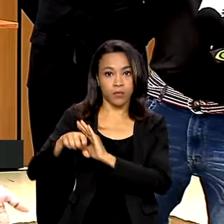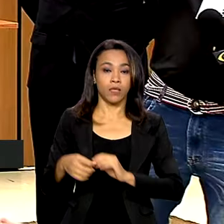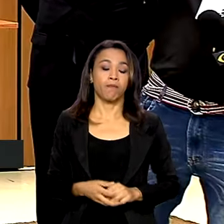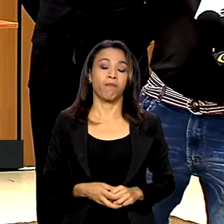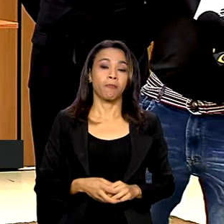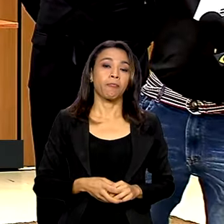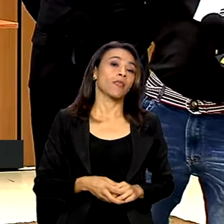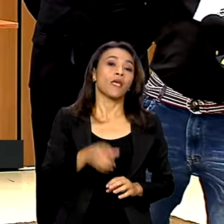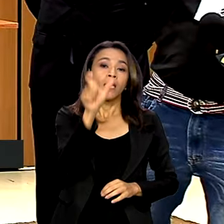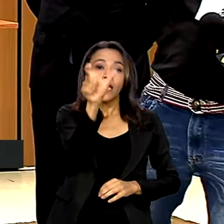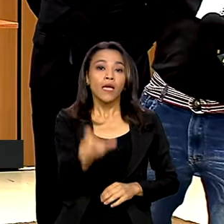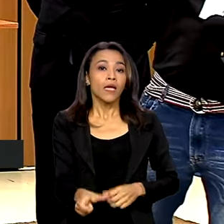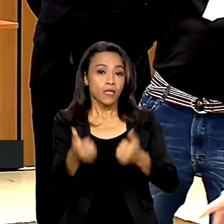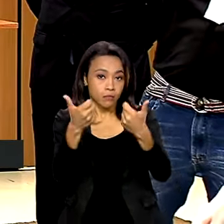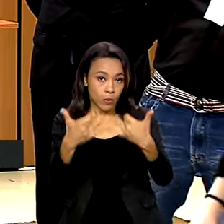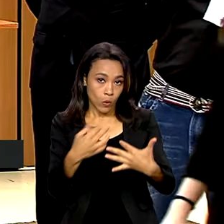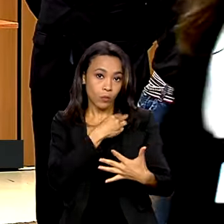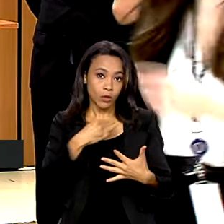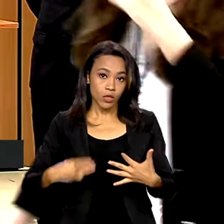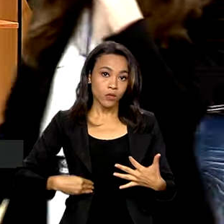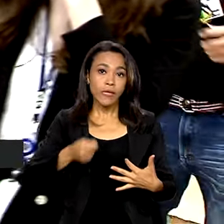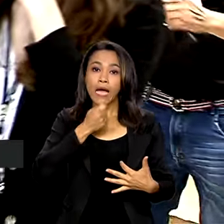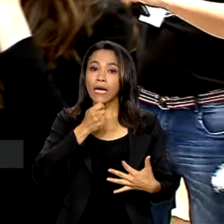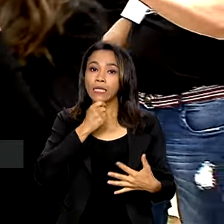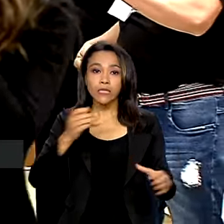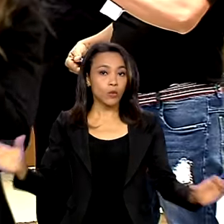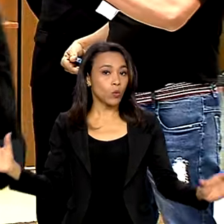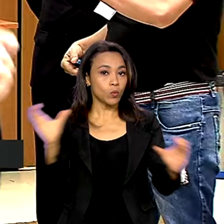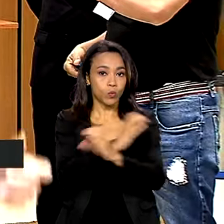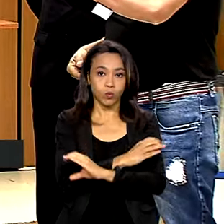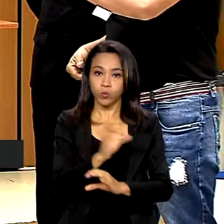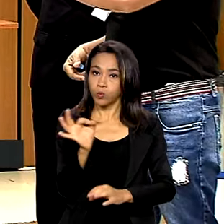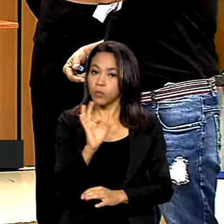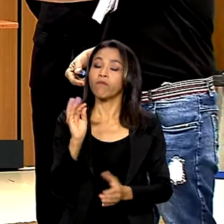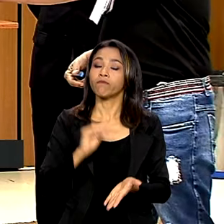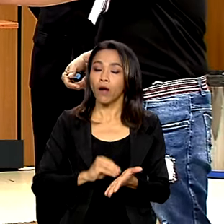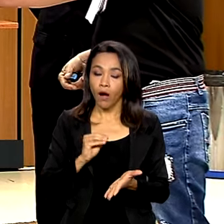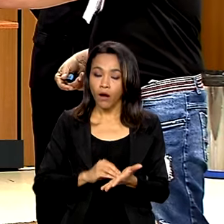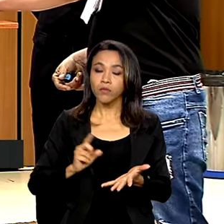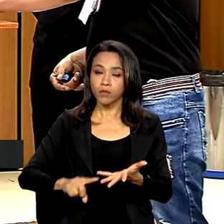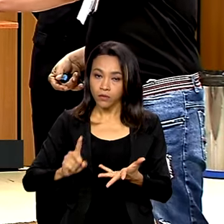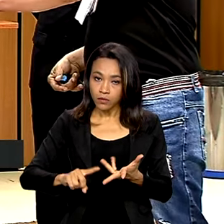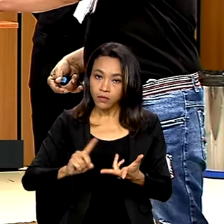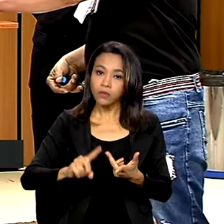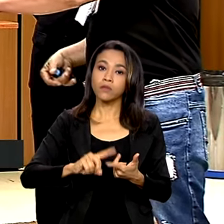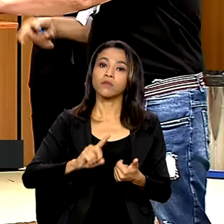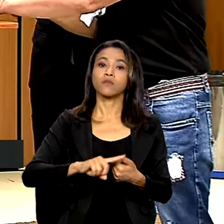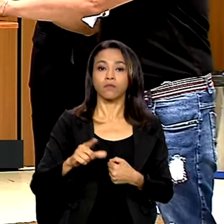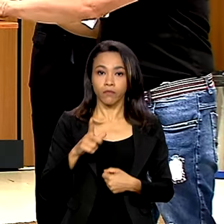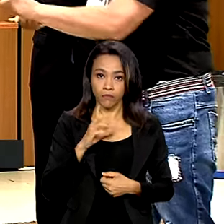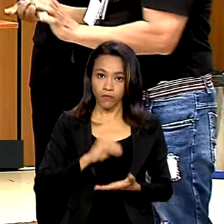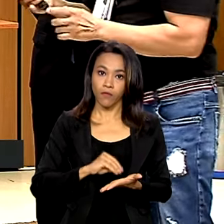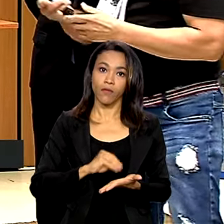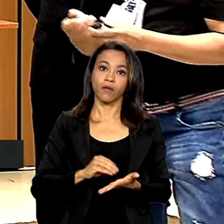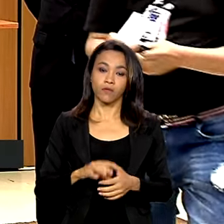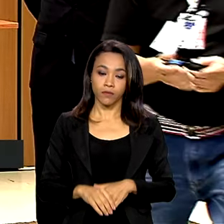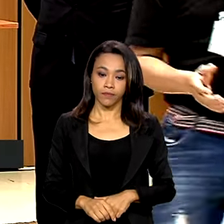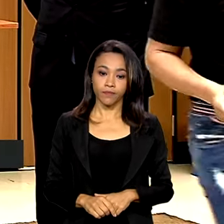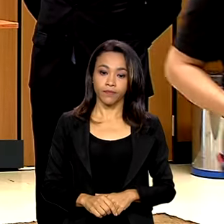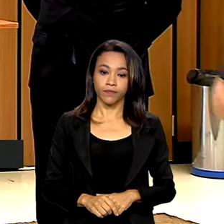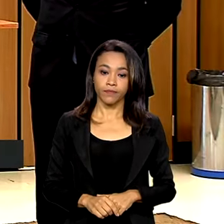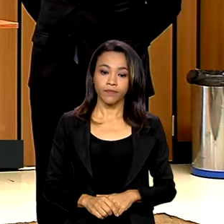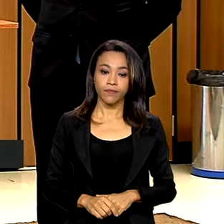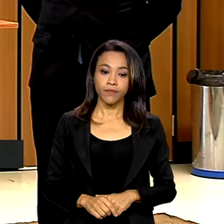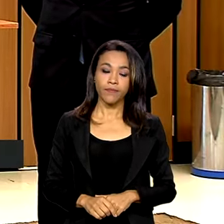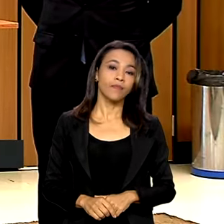não está concluída, obviamente, e segue para outros rumos de buscar